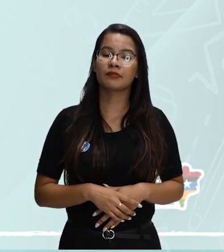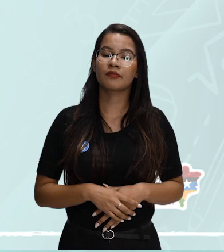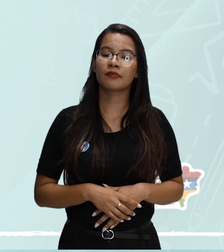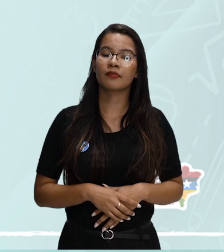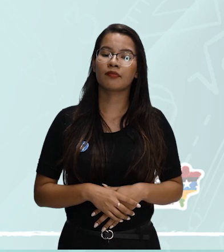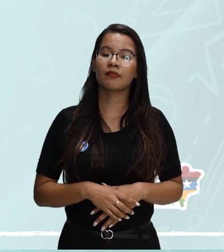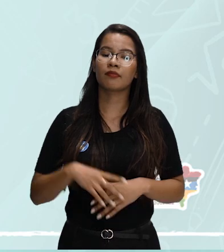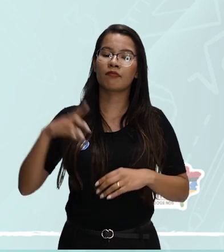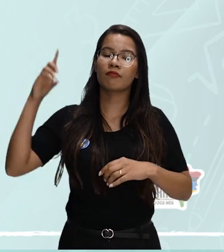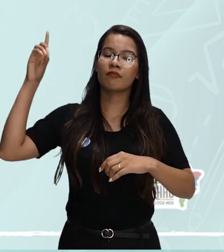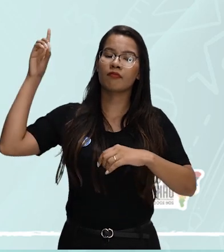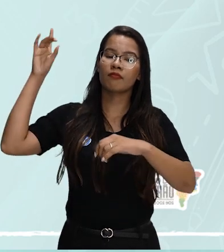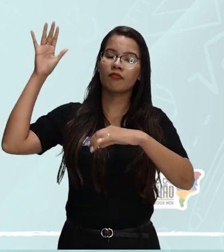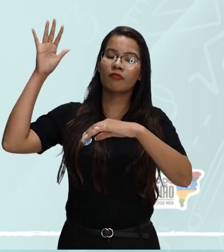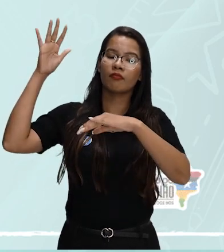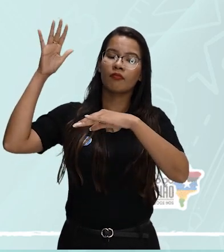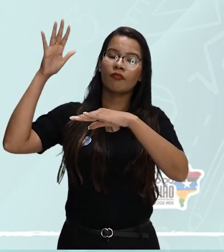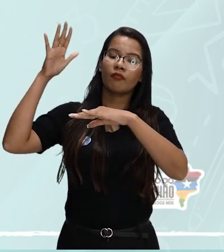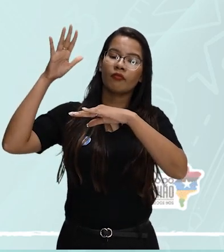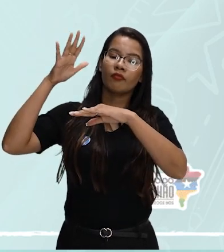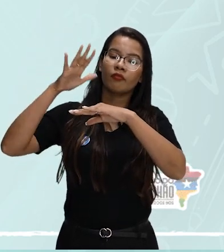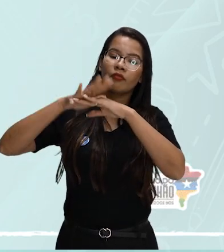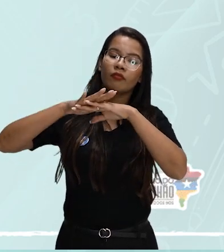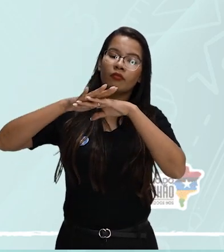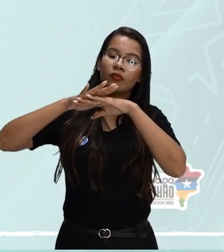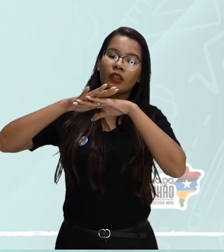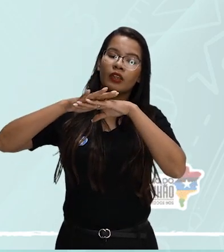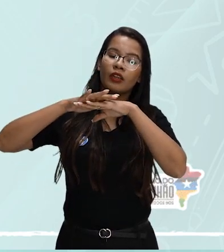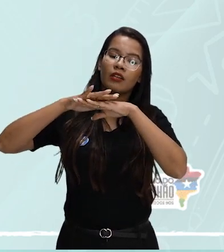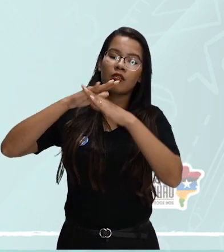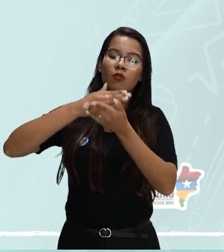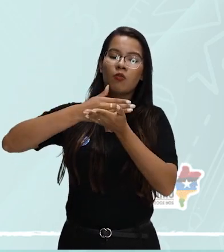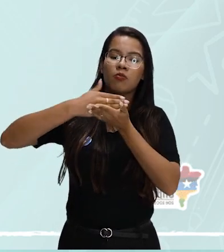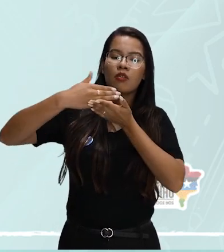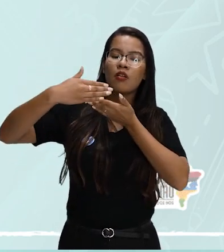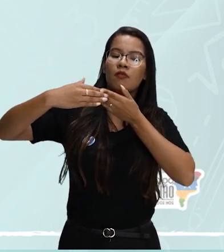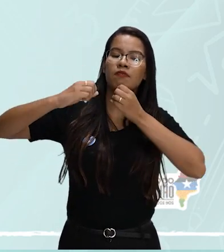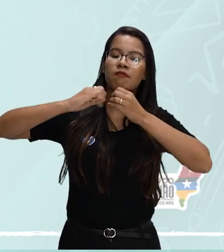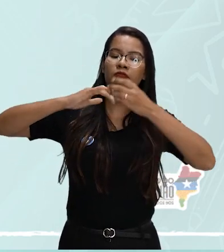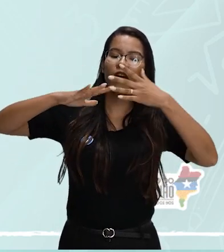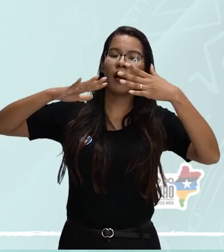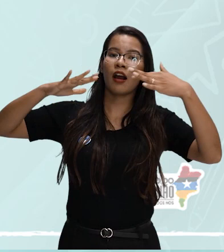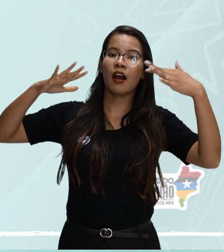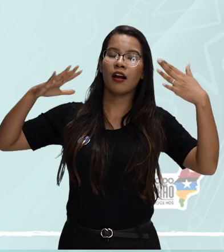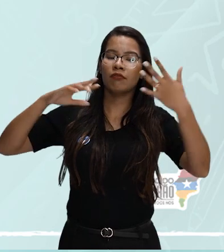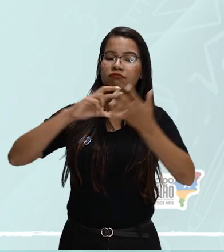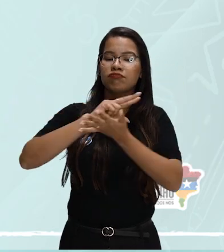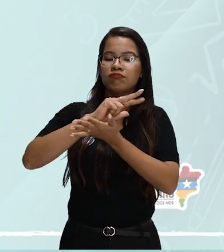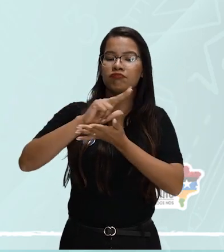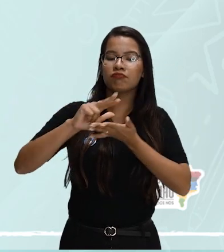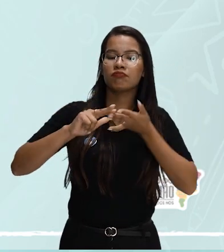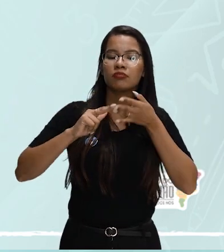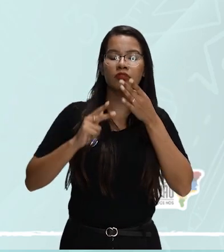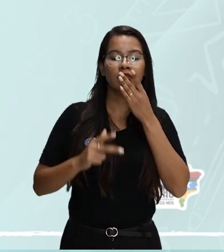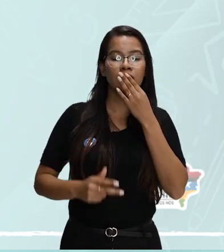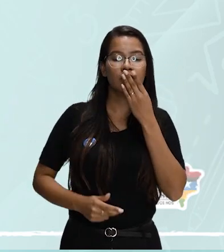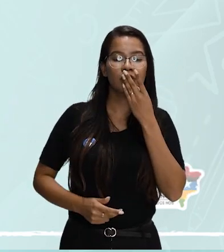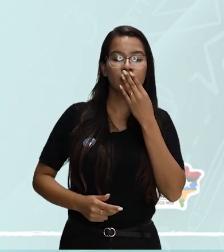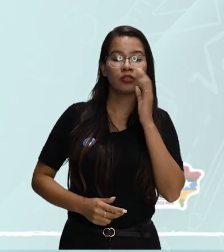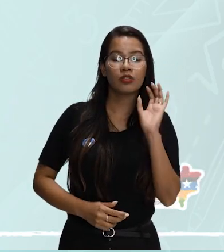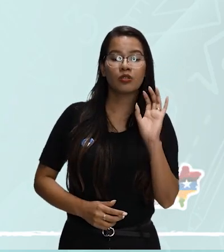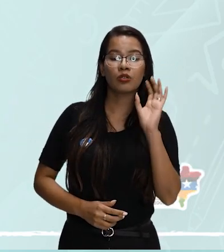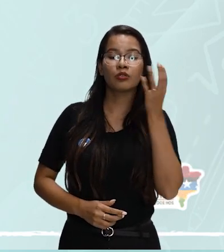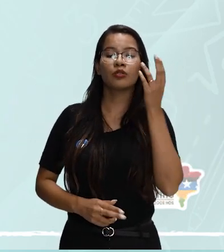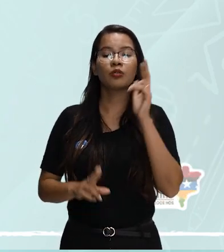incide sobre uma superfície que separa dos meios e surge um leque de cores. Acontece em razão da diferença de incidência